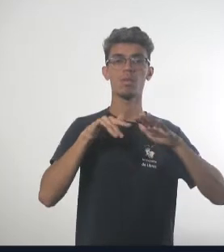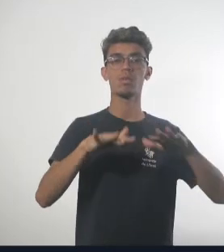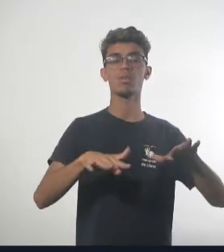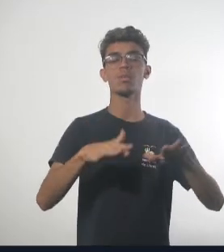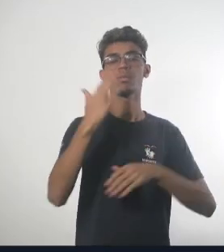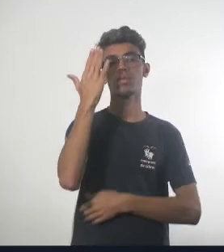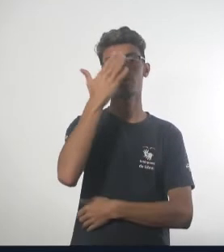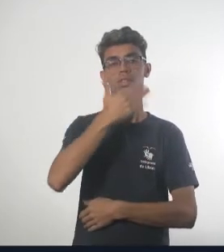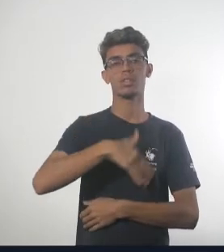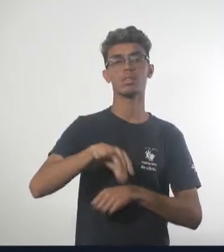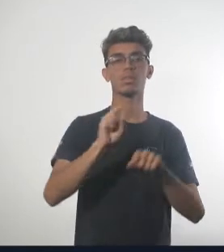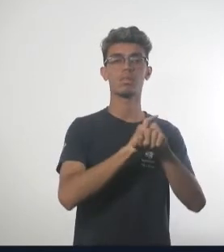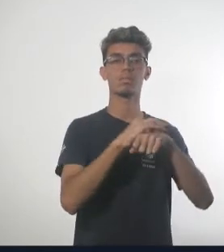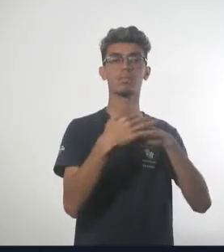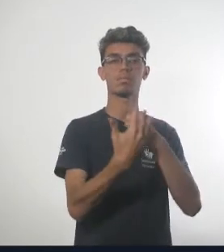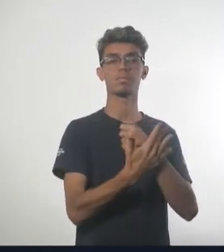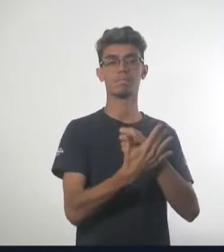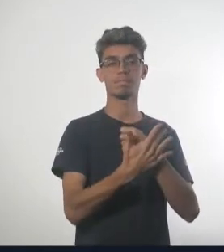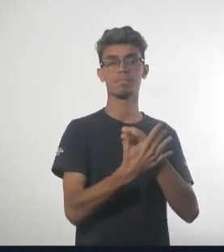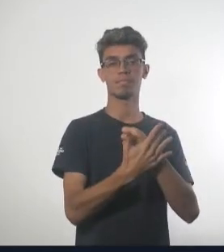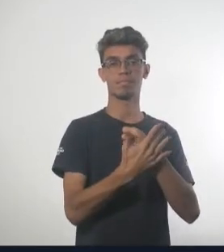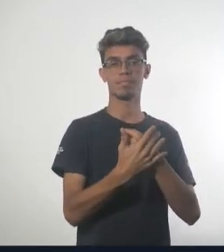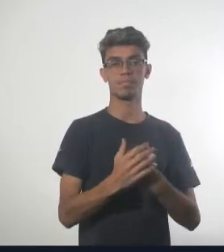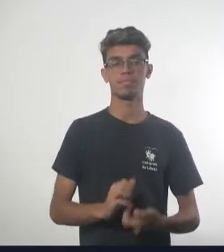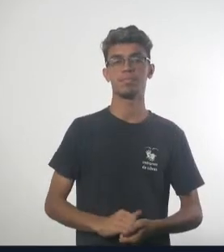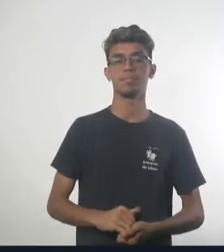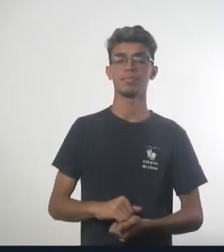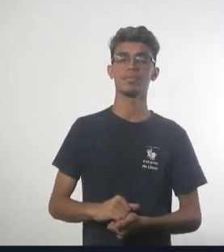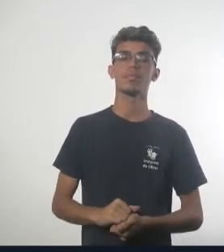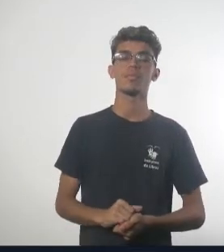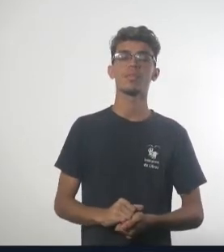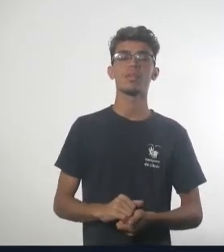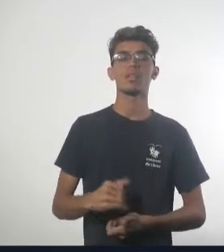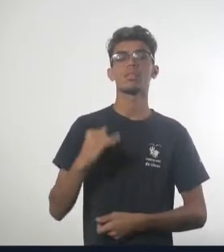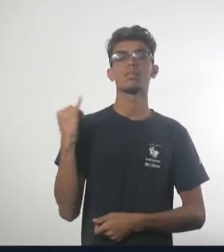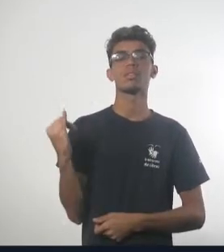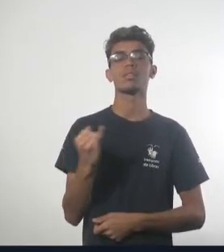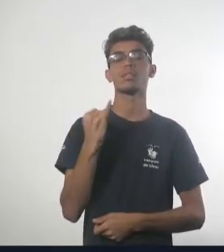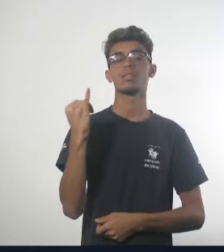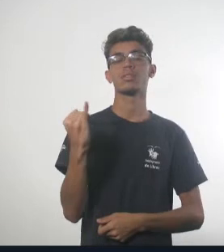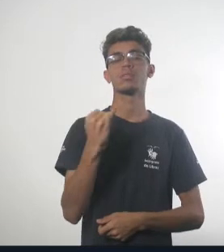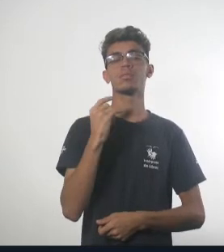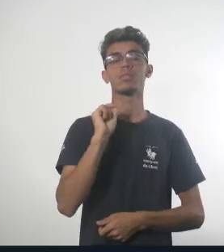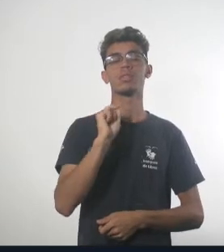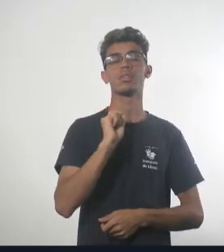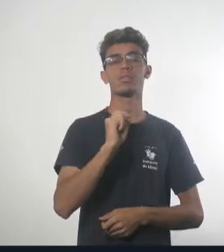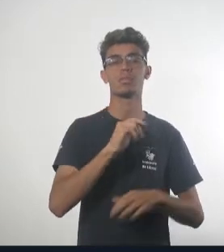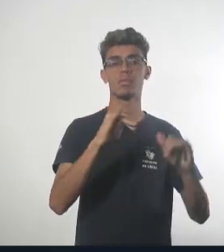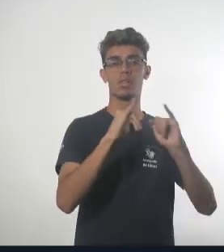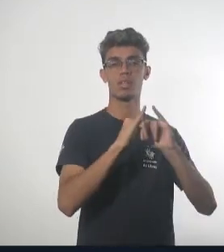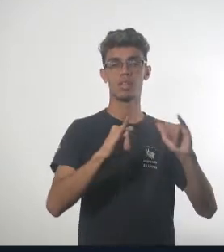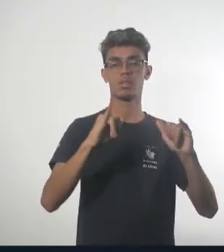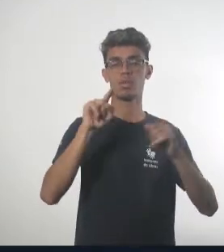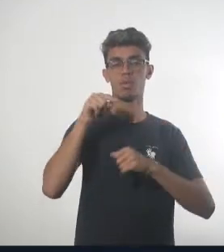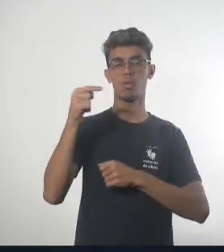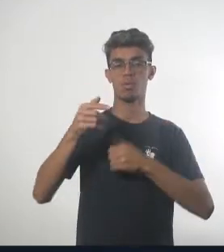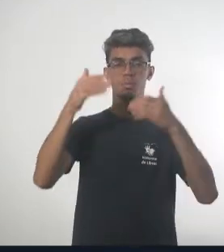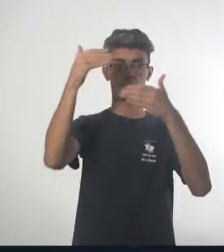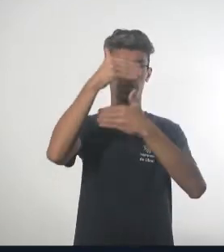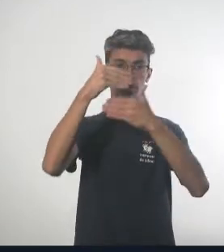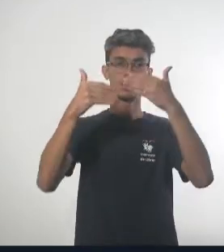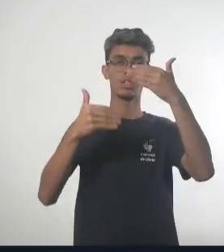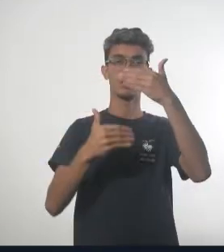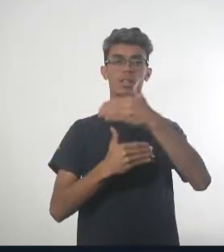para a Covid-19. É importante destacar, nesse próximo slide, a gente fez uma distribuição dos